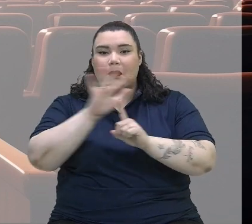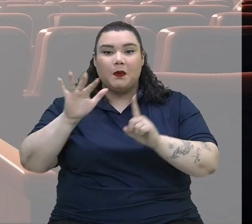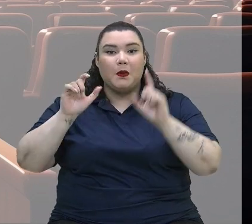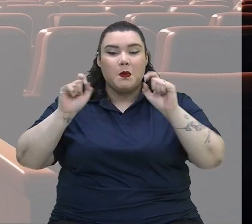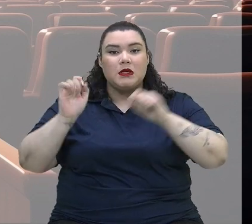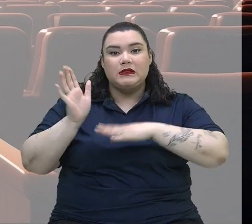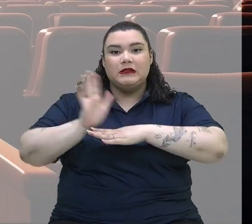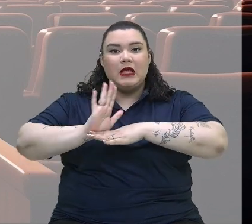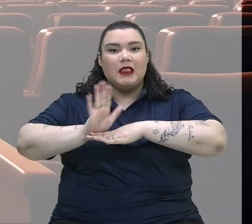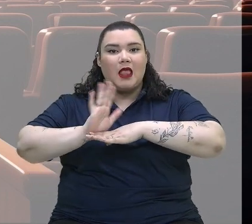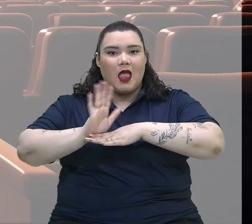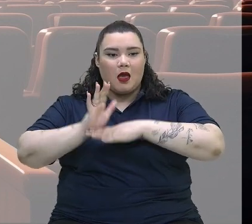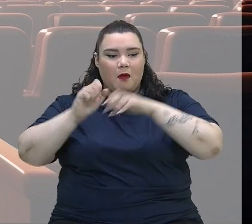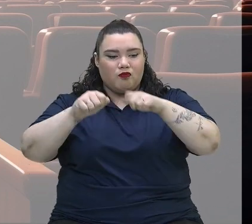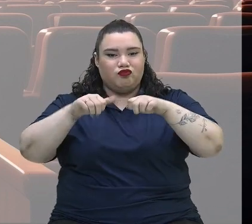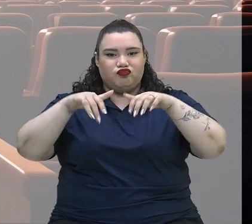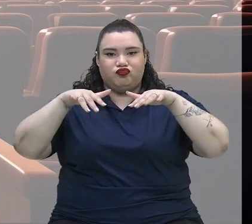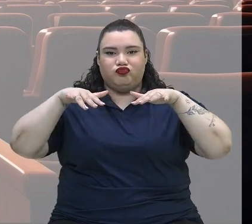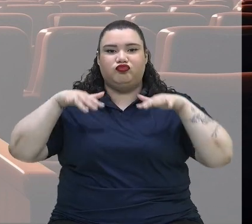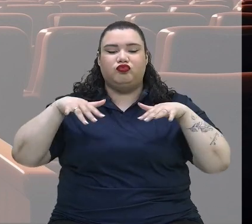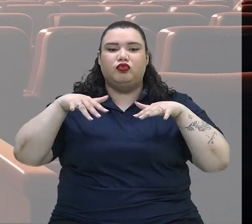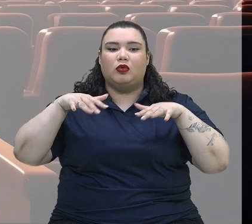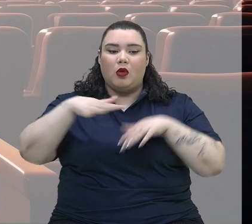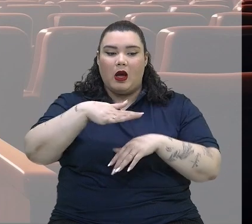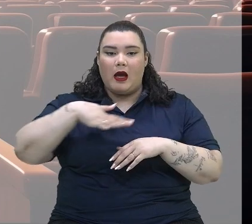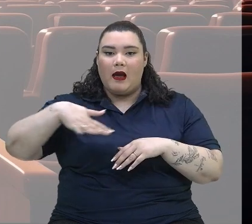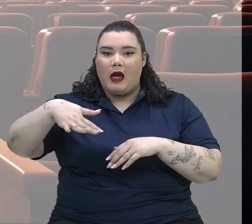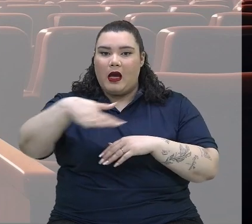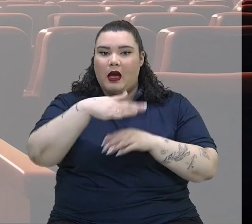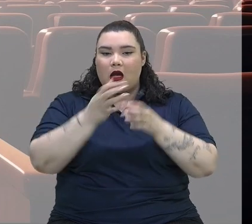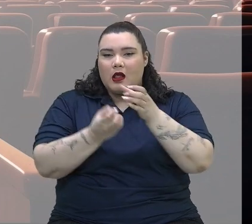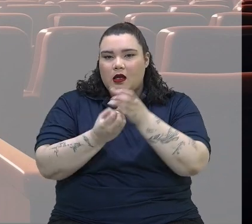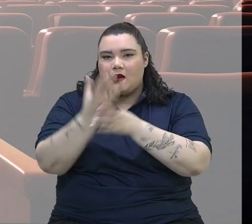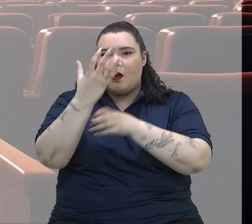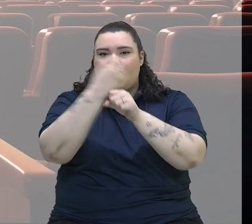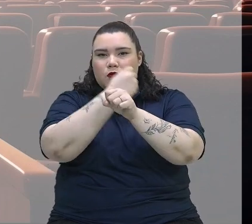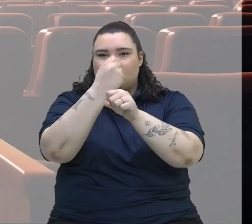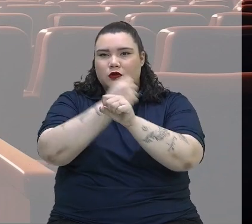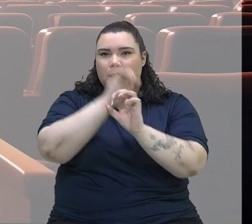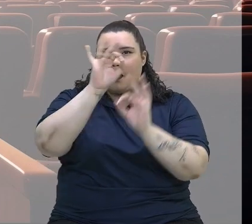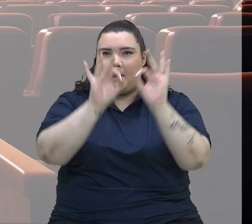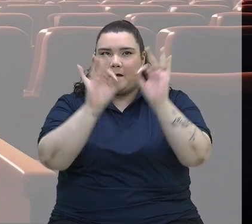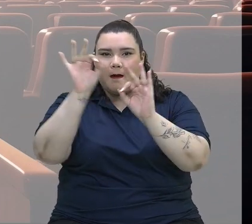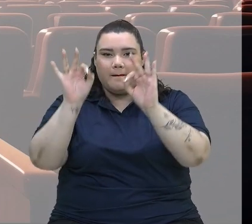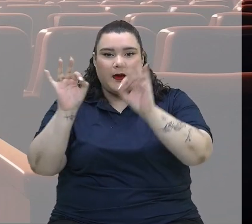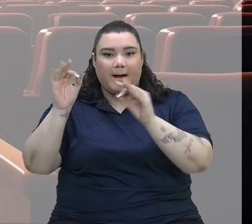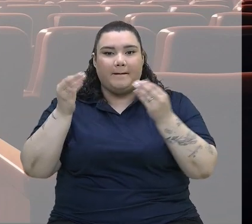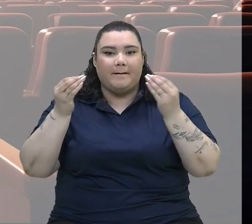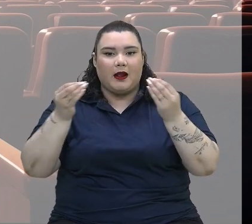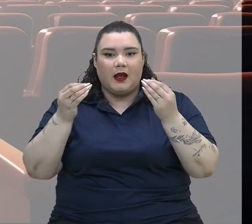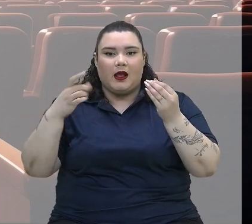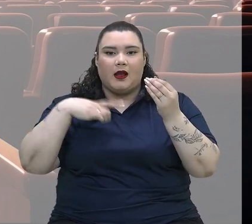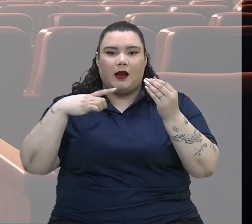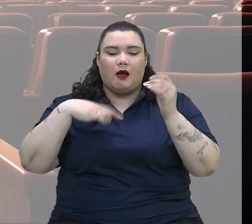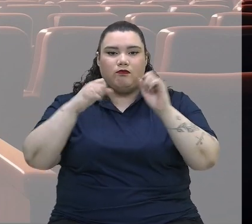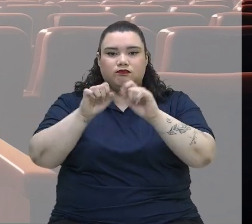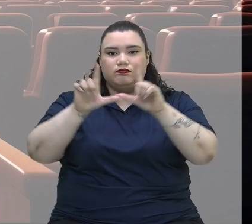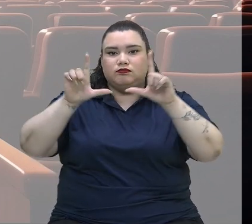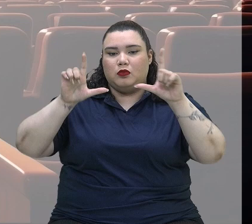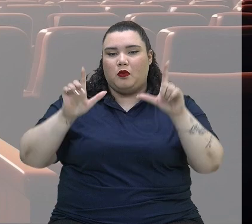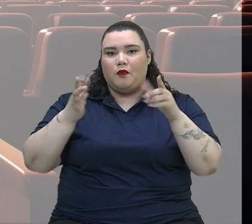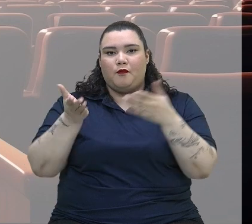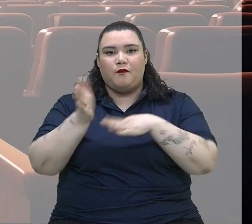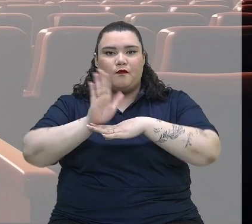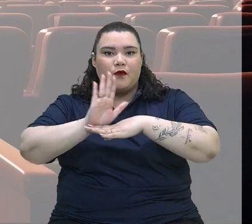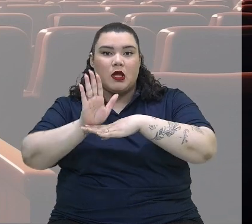cinema, que é um ambiente todo criado, todo programado para a exibição de uma película, de